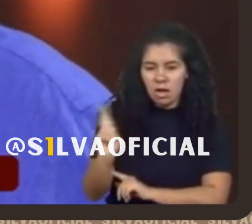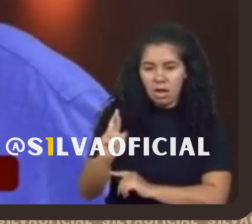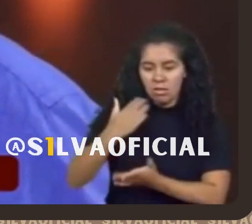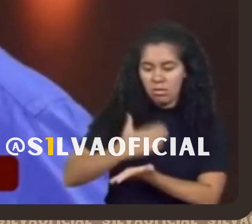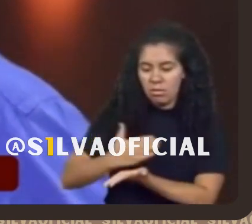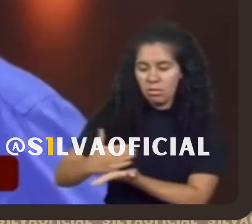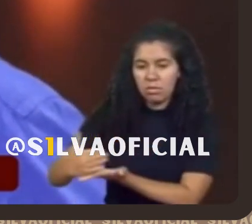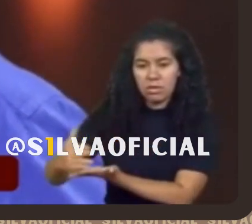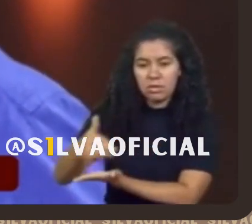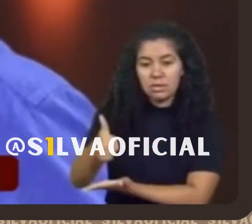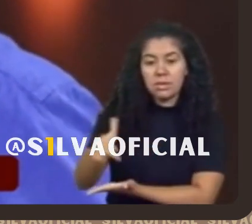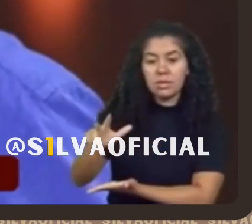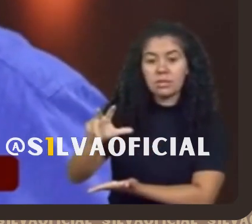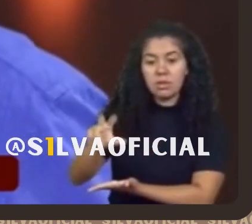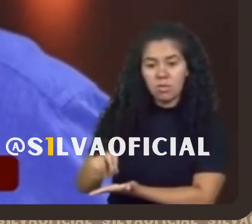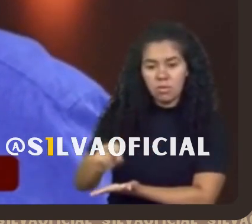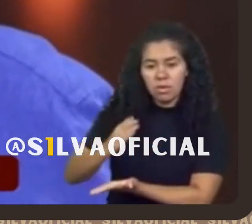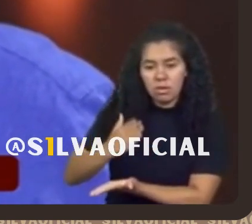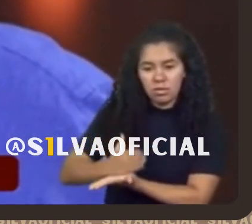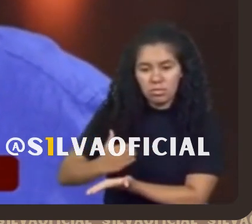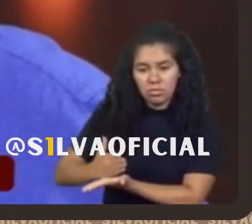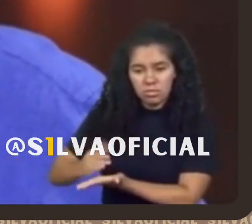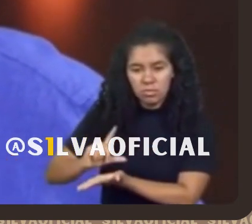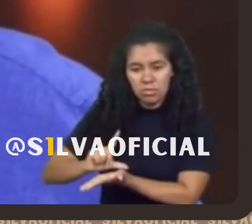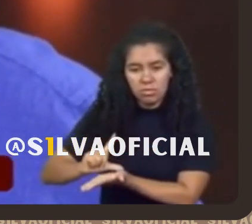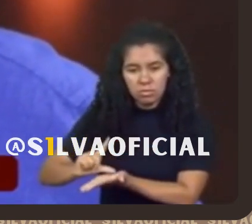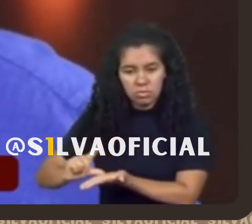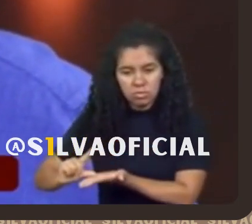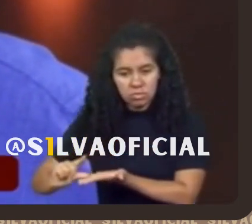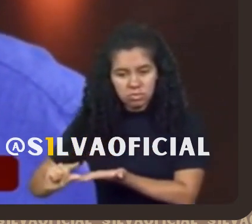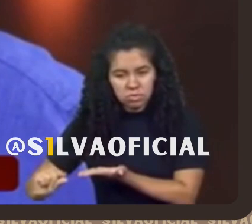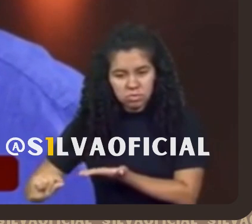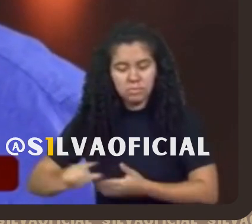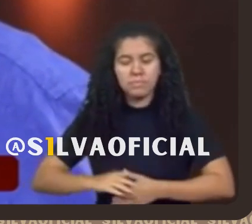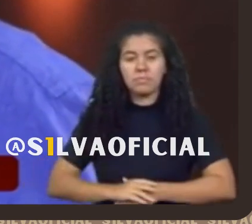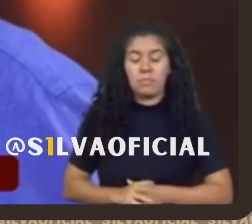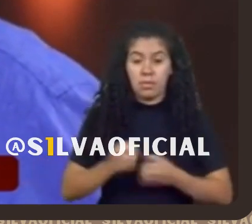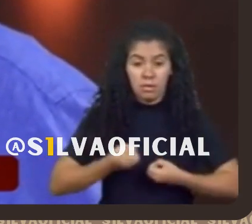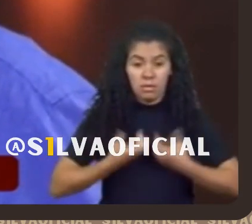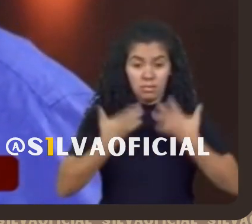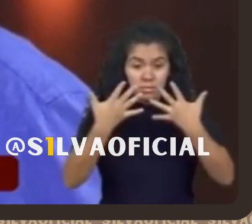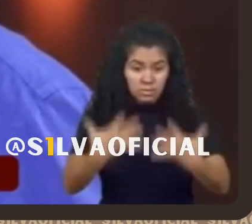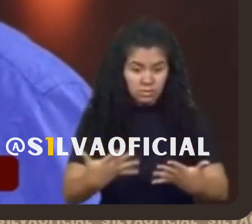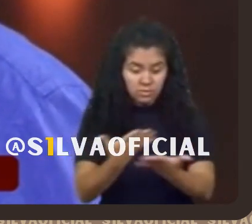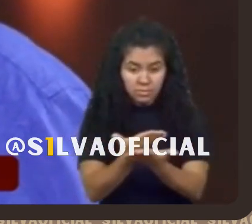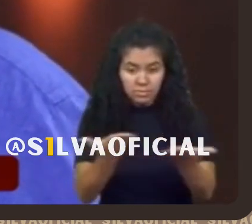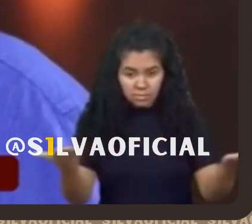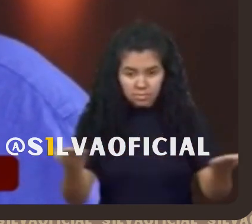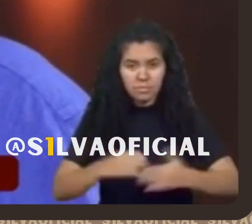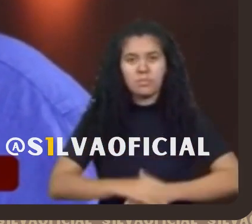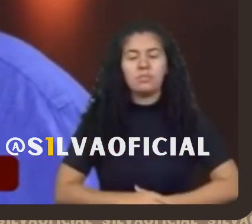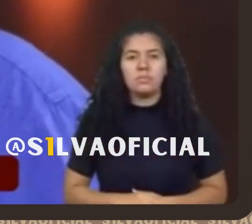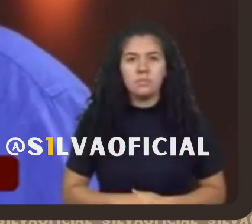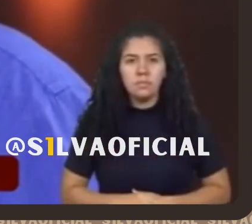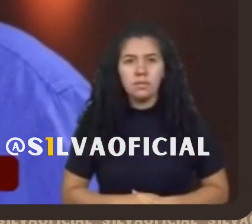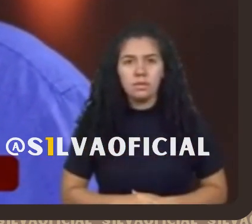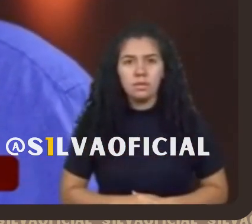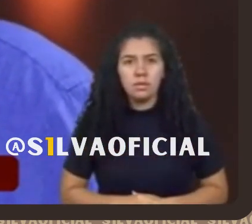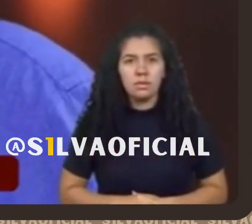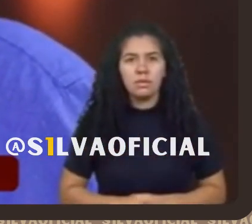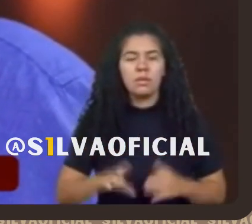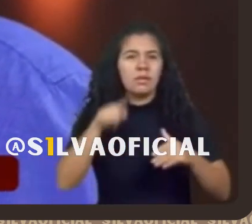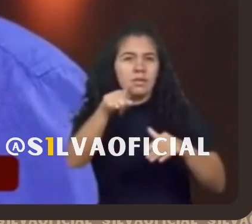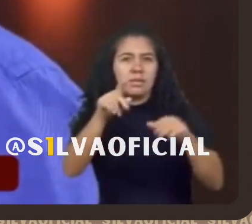vai vai fazer um acordo deixa deixa eu dizer uma coisa para vocês e você eh brigou com a namorada você